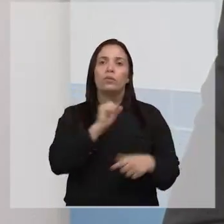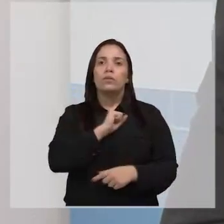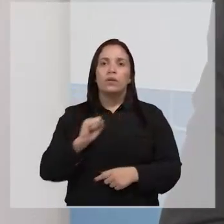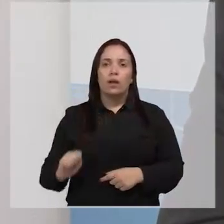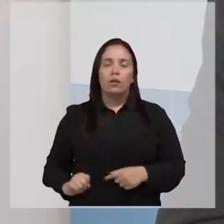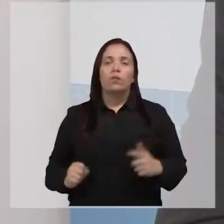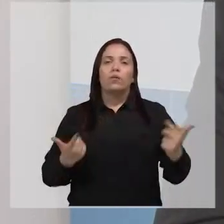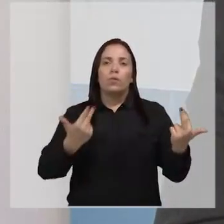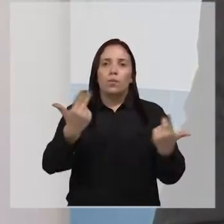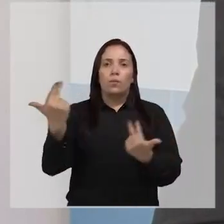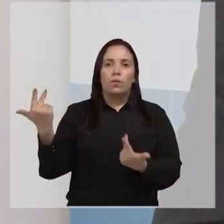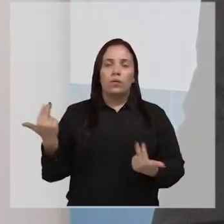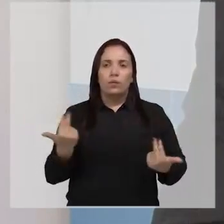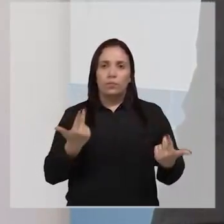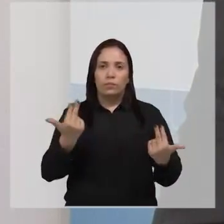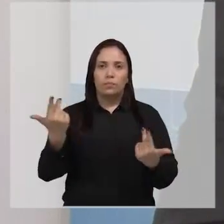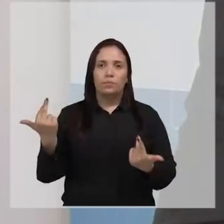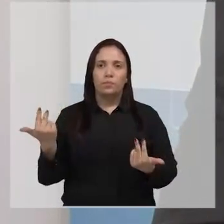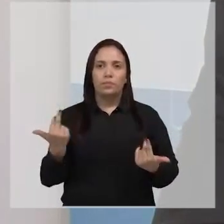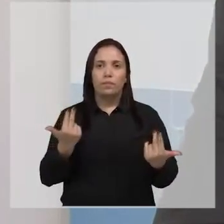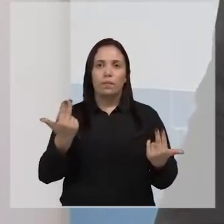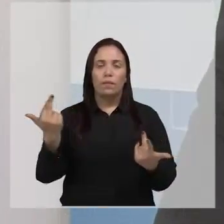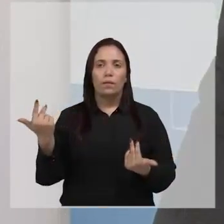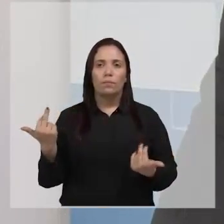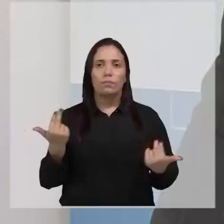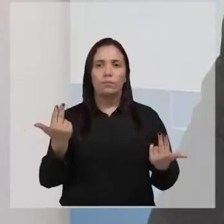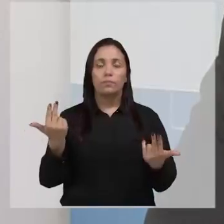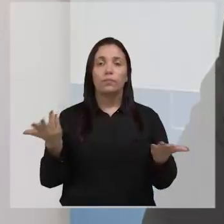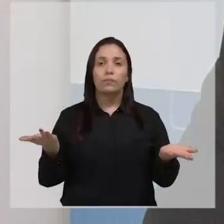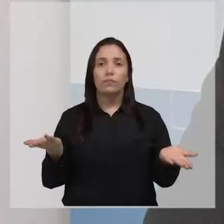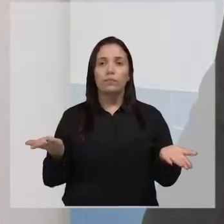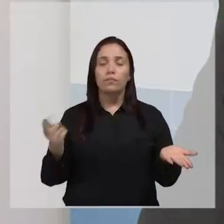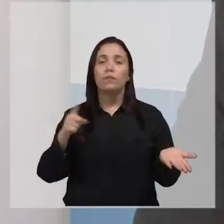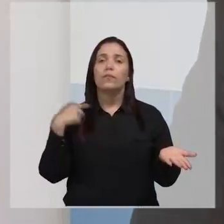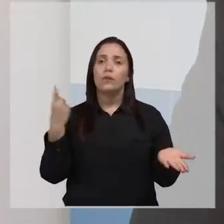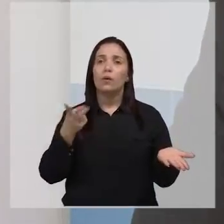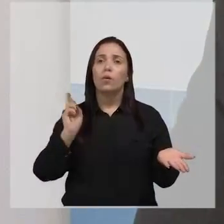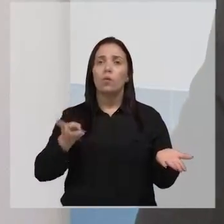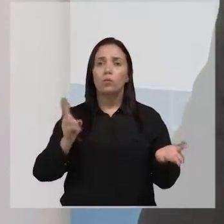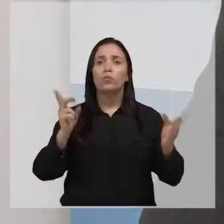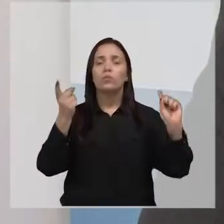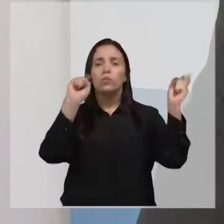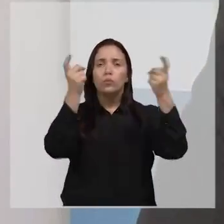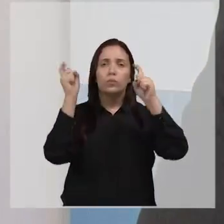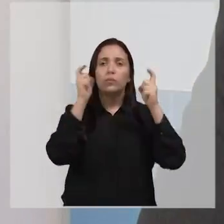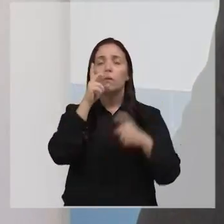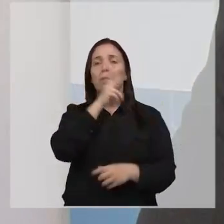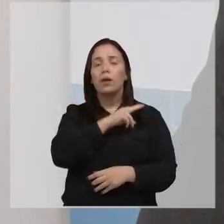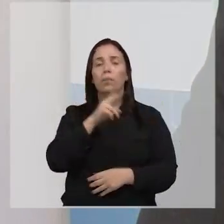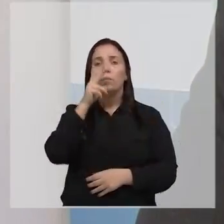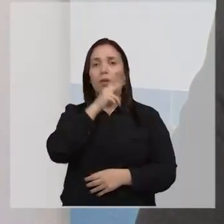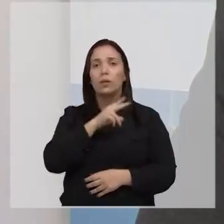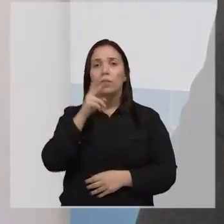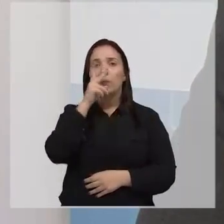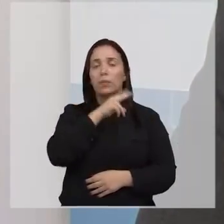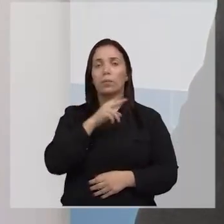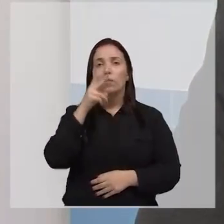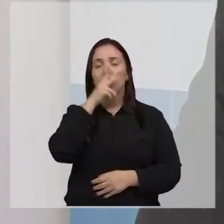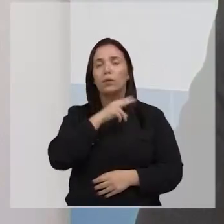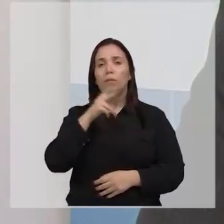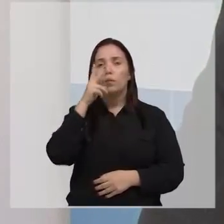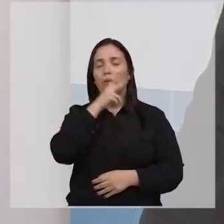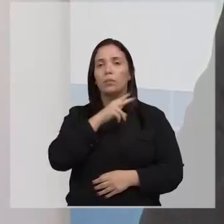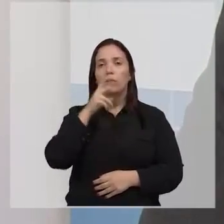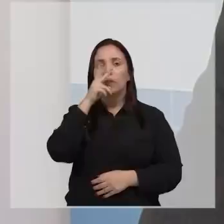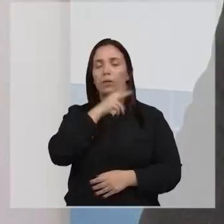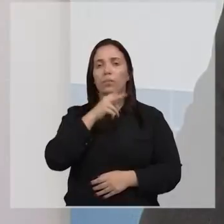processo. Já estaria preso. Agora, nós continuamos discutindo a mesma coisa aqui, eu e você, sempre.